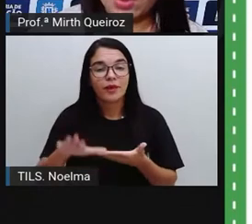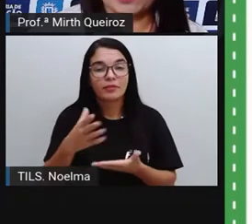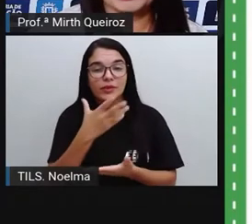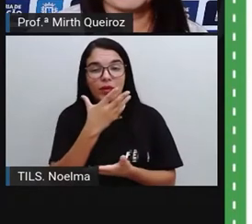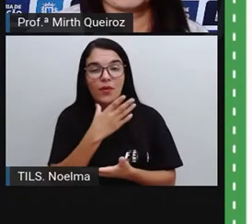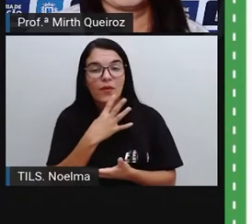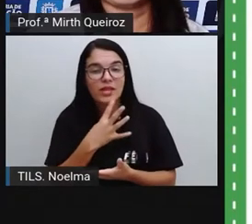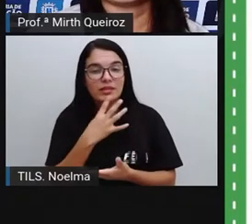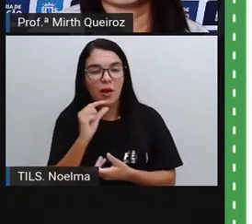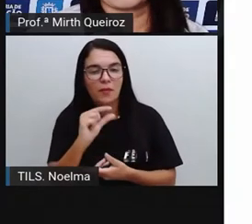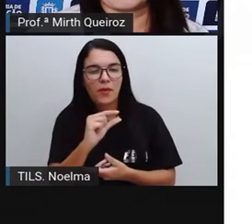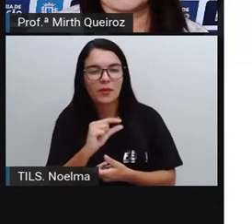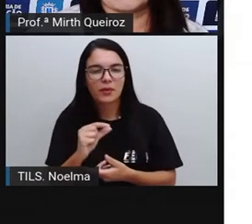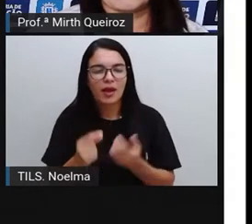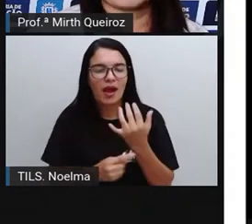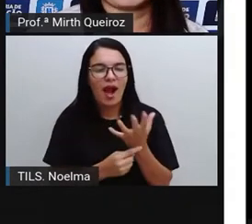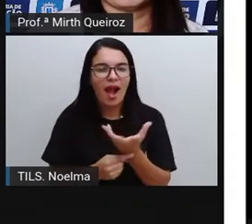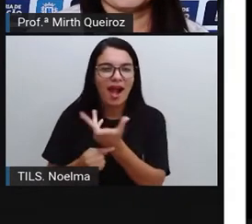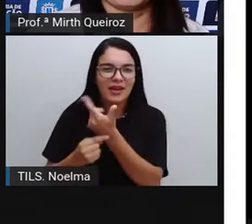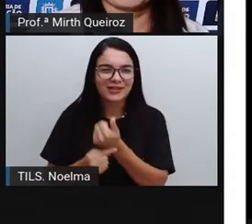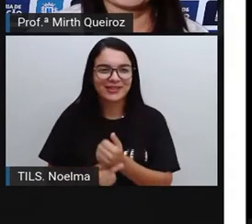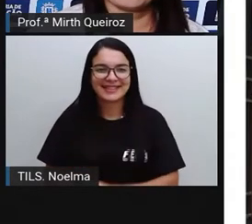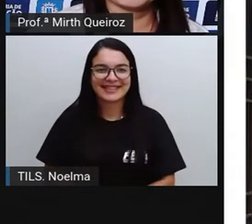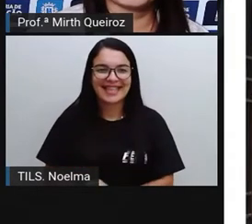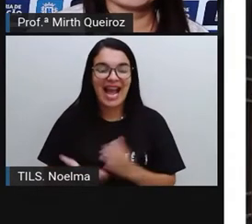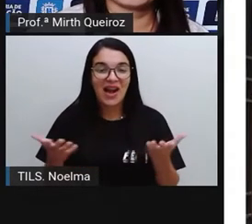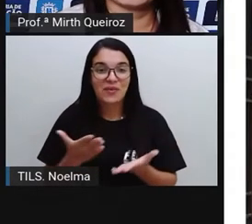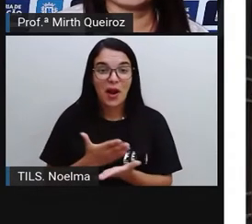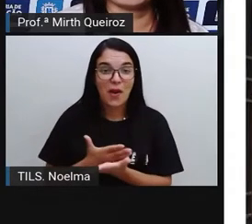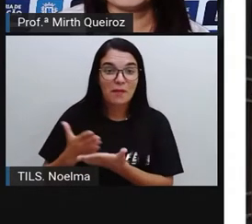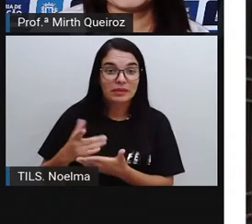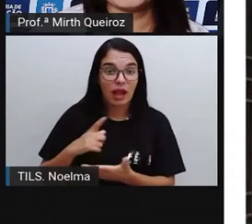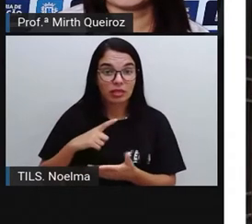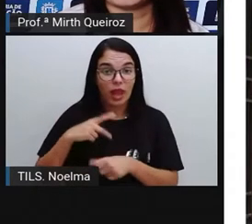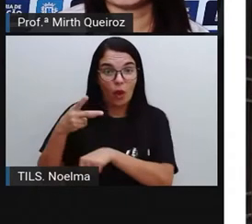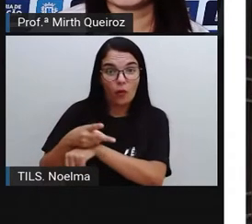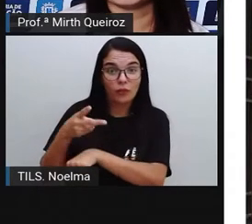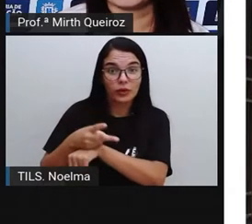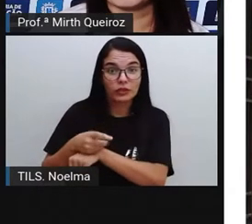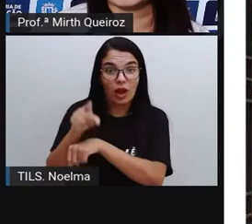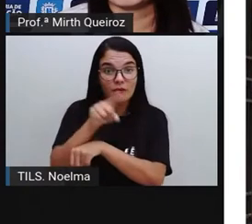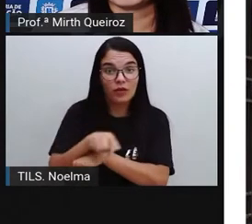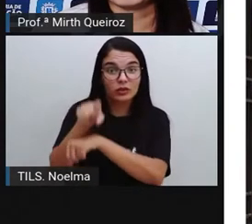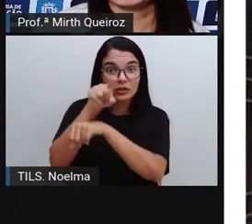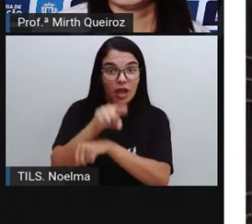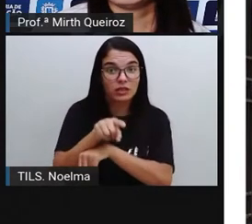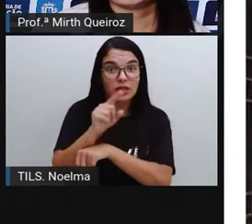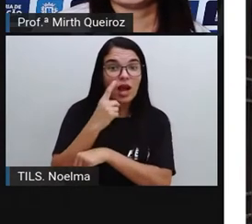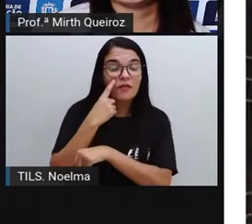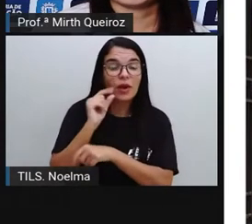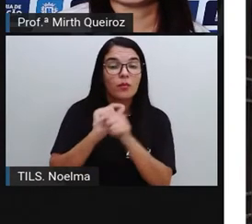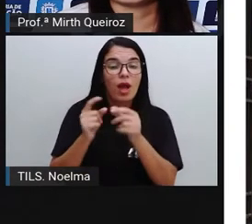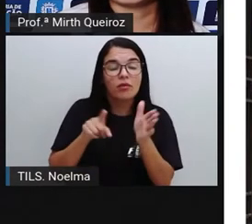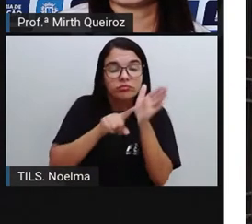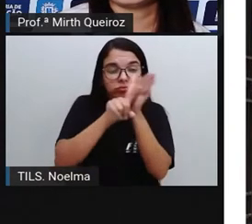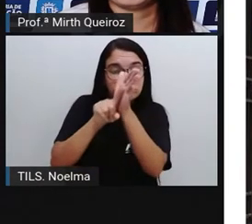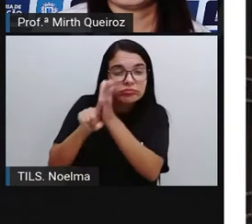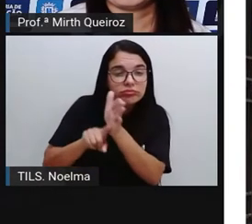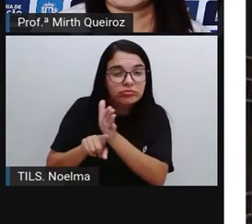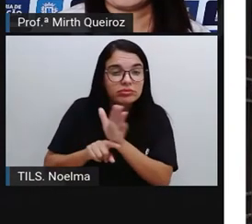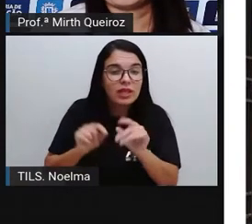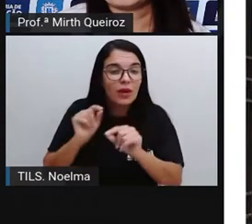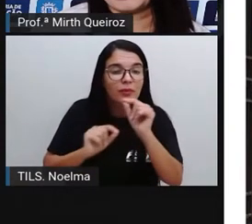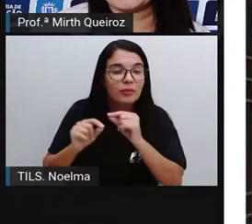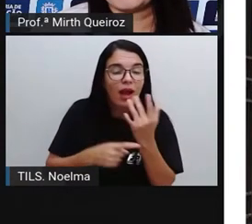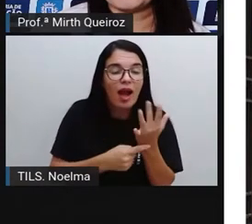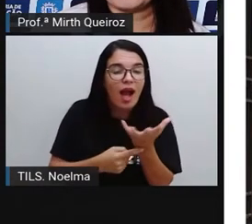mais sobre esta arte. Para começar, eu trouxe um vídeo para vocês para que a gente analisasse aí